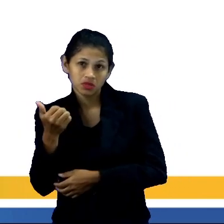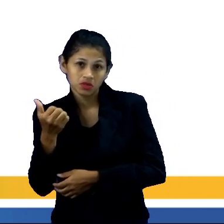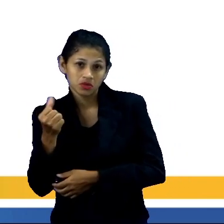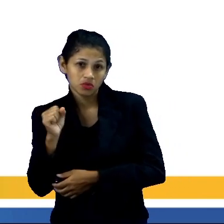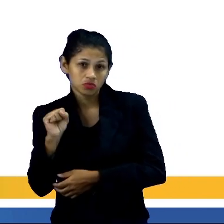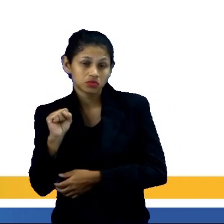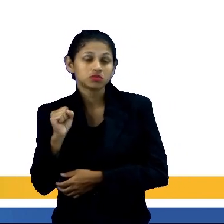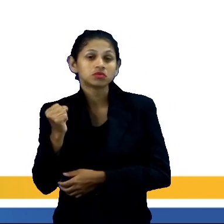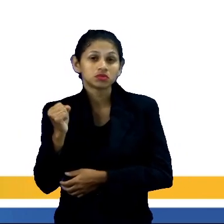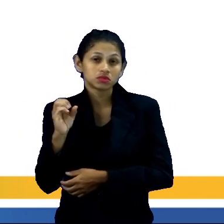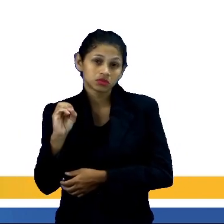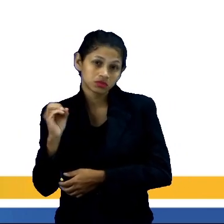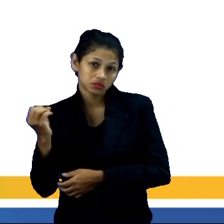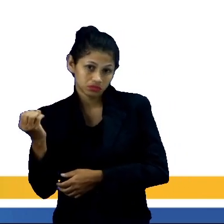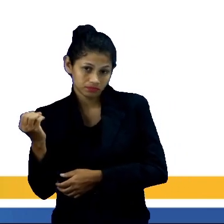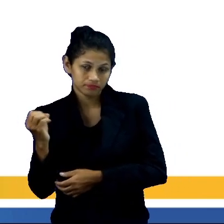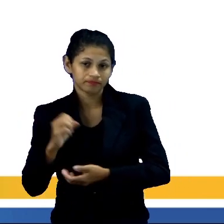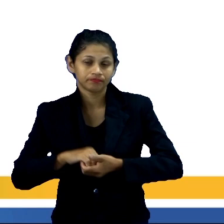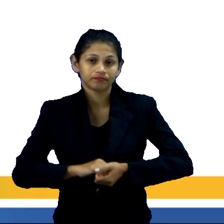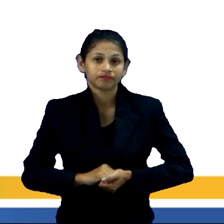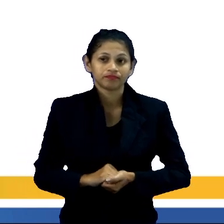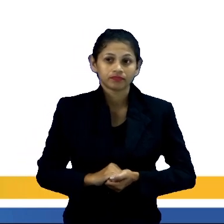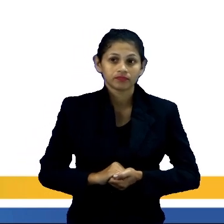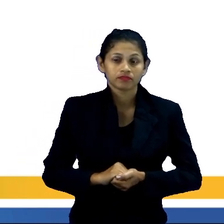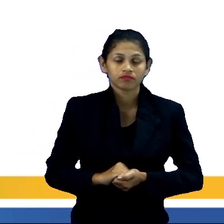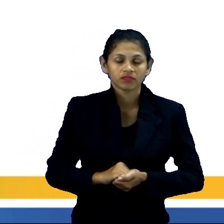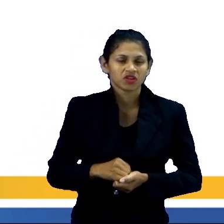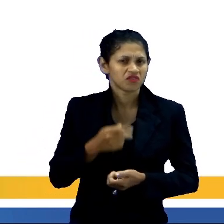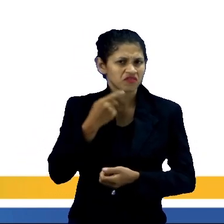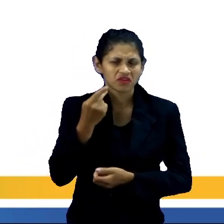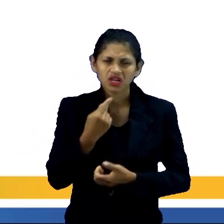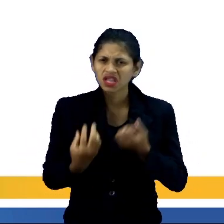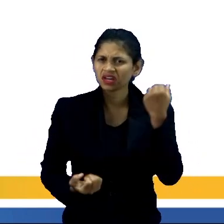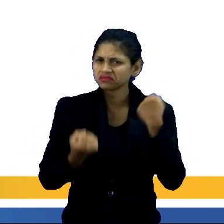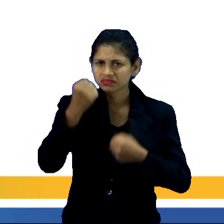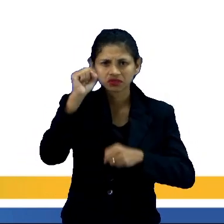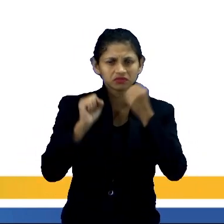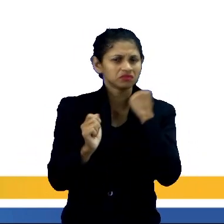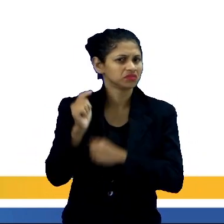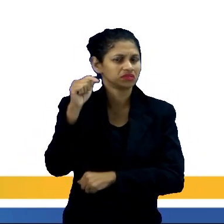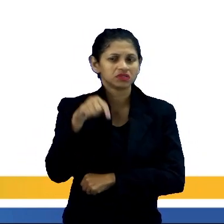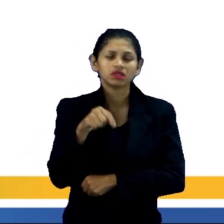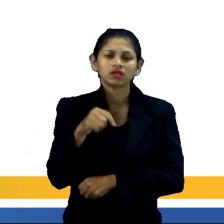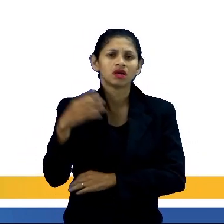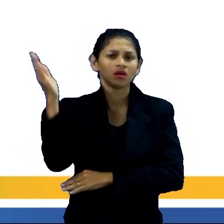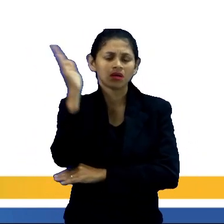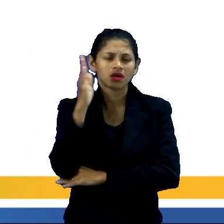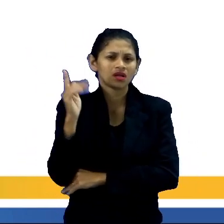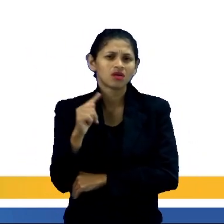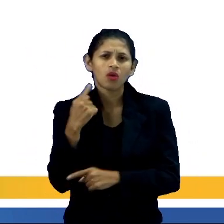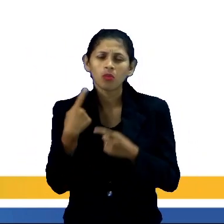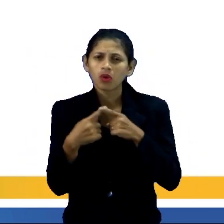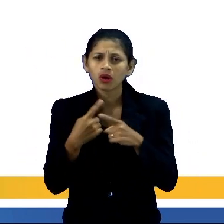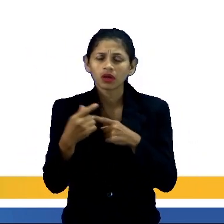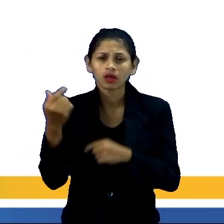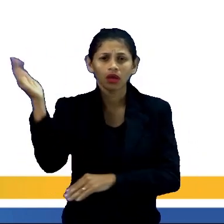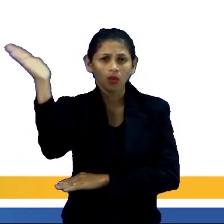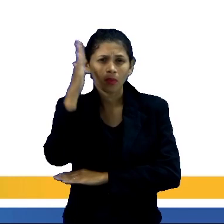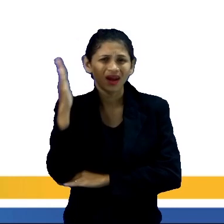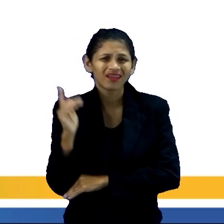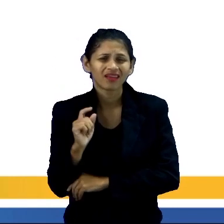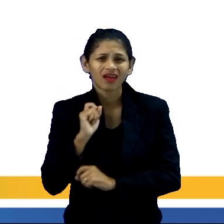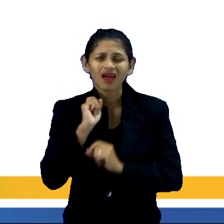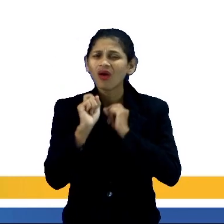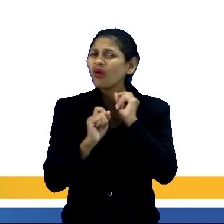aqui, nesse primeiro período, não se falava bem em indústria no país, tá? Porque o Brasil, ele era o quê? Ele era uma